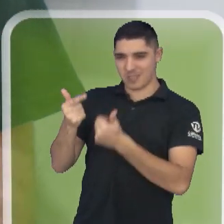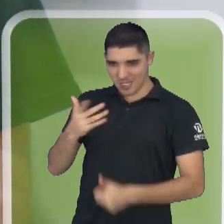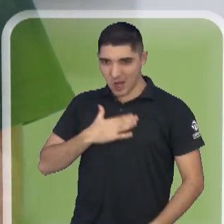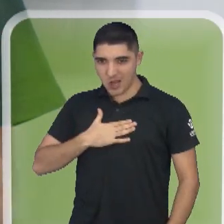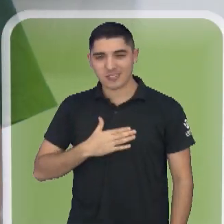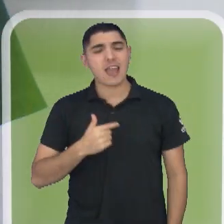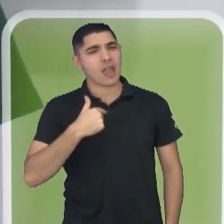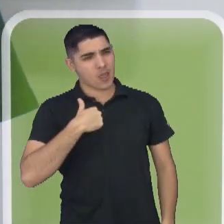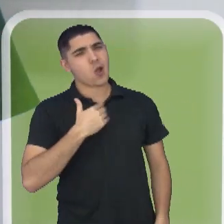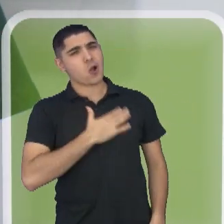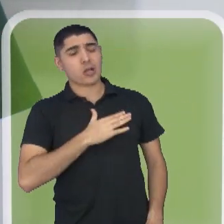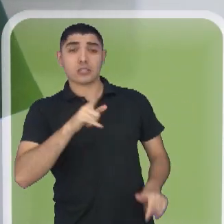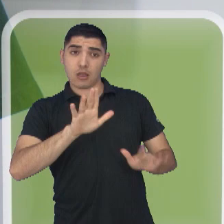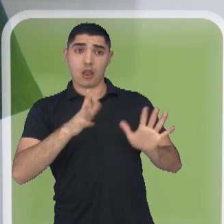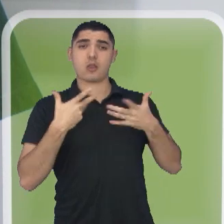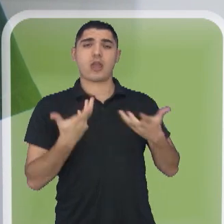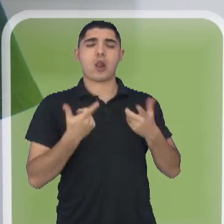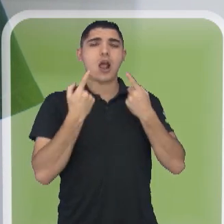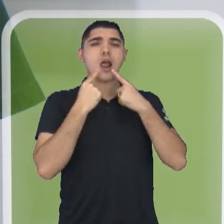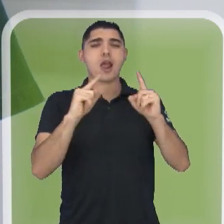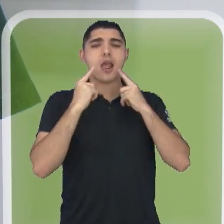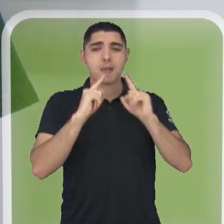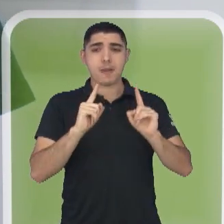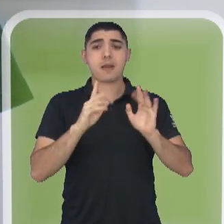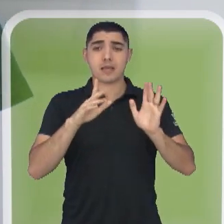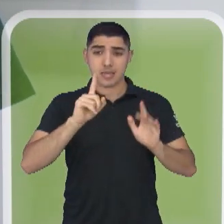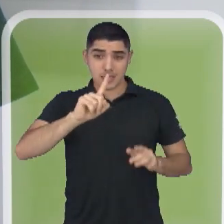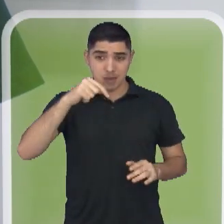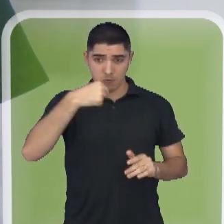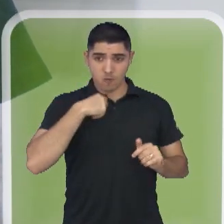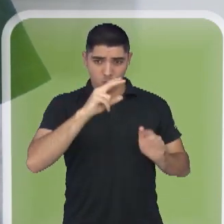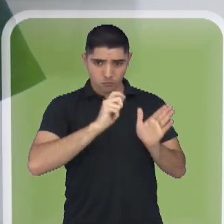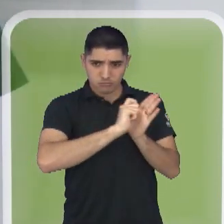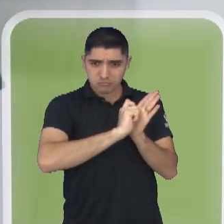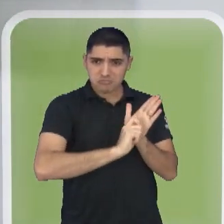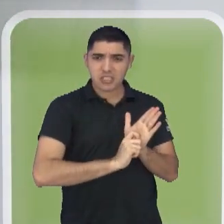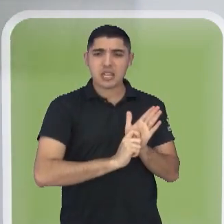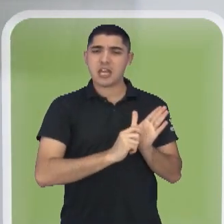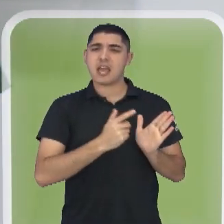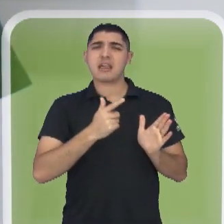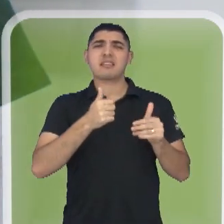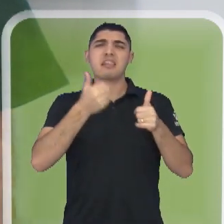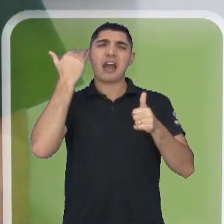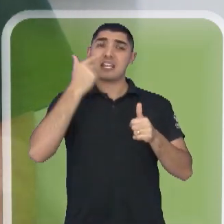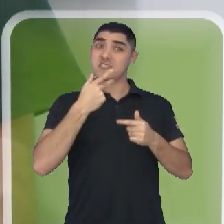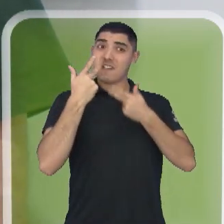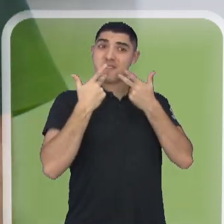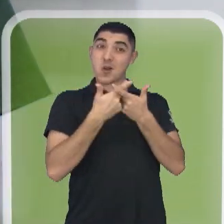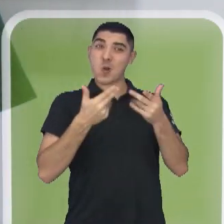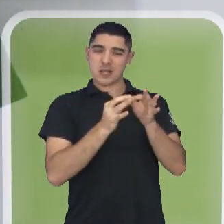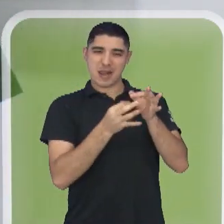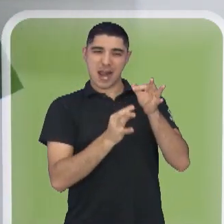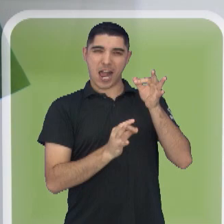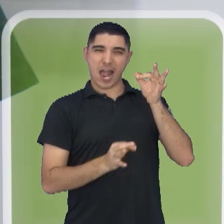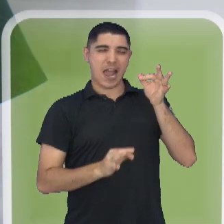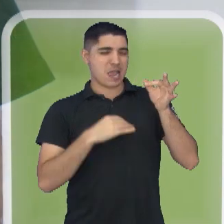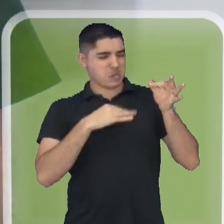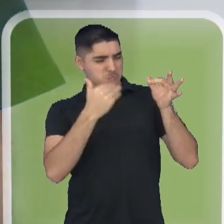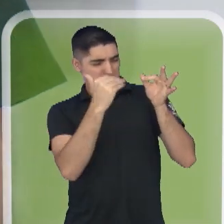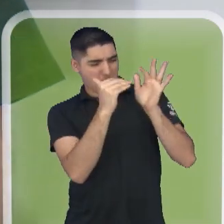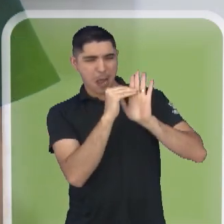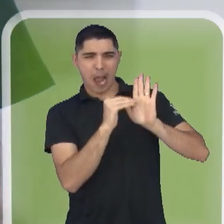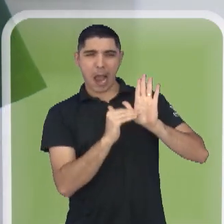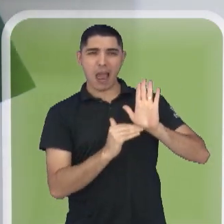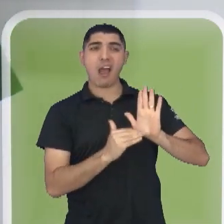ia fazer uma reclamação agora, vou fazer por escrito depois também, que diminuíram as alcunhas, né? Eram várias, era uma lista,